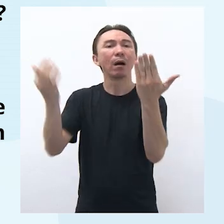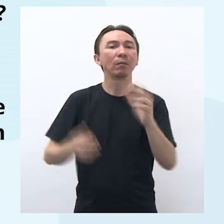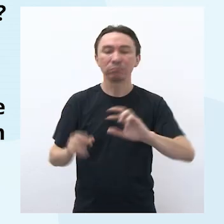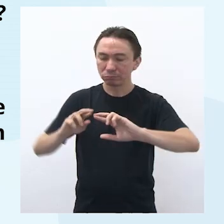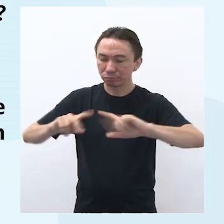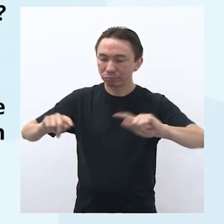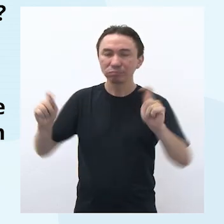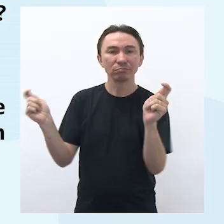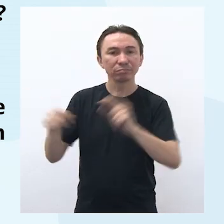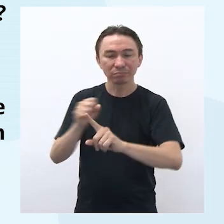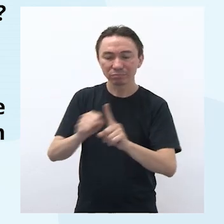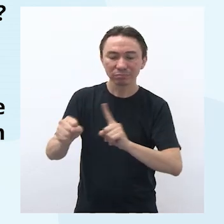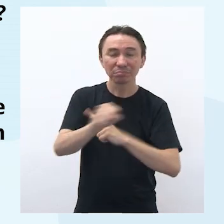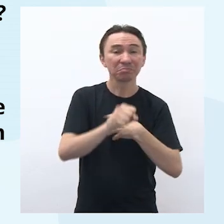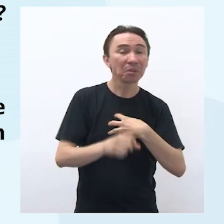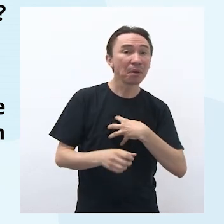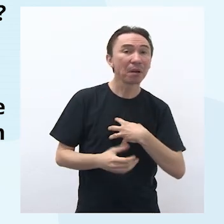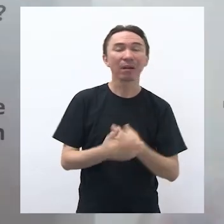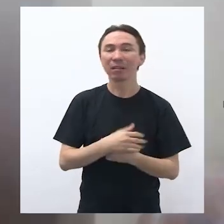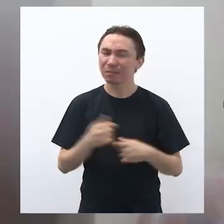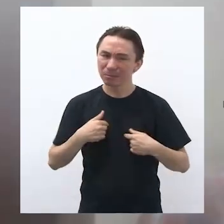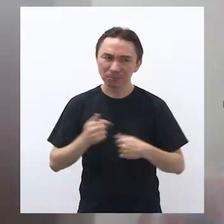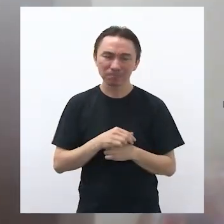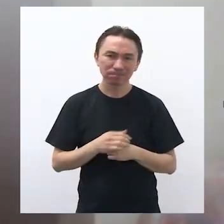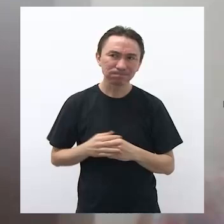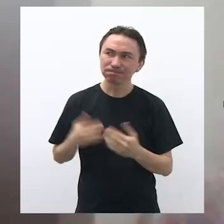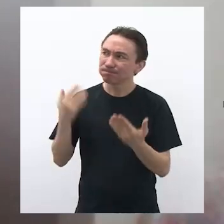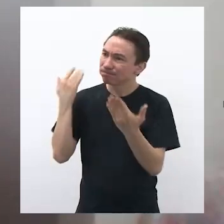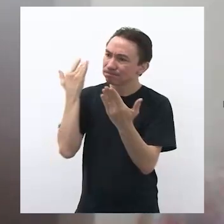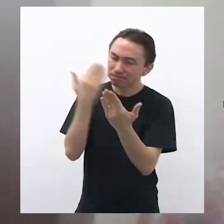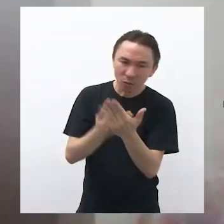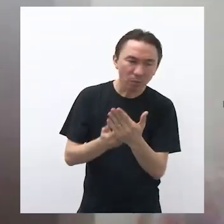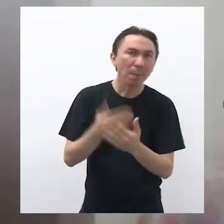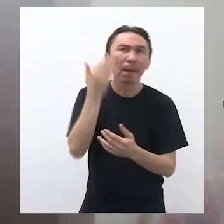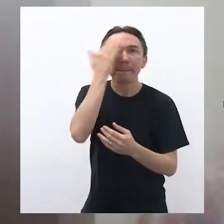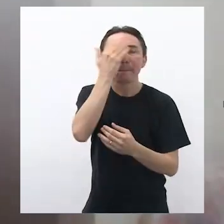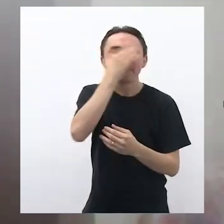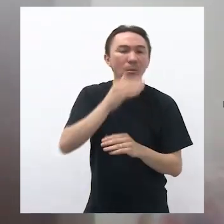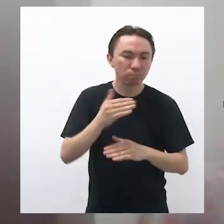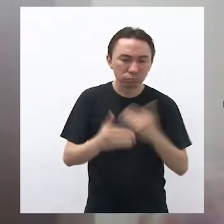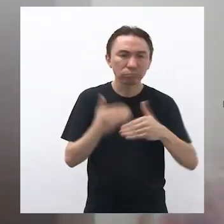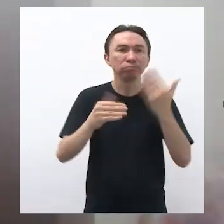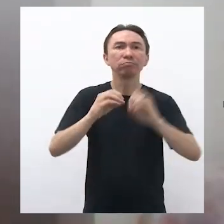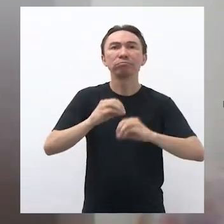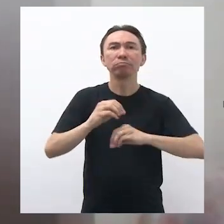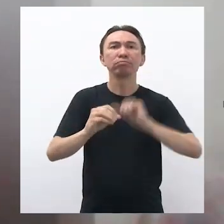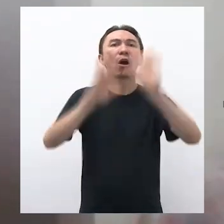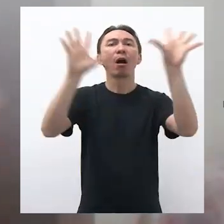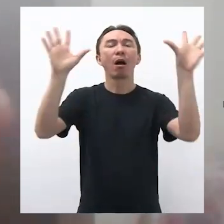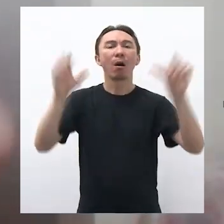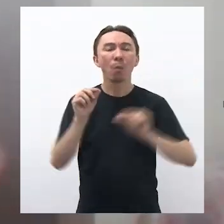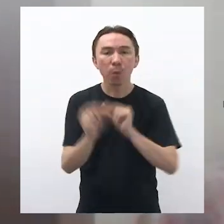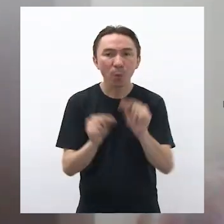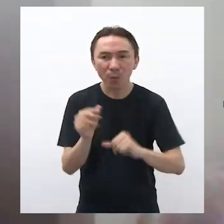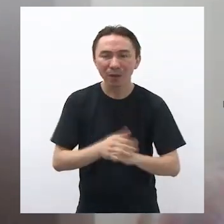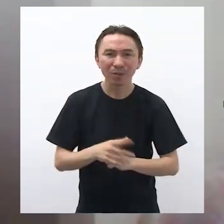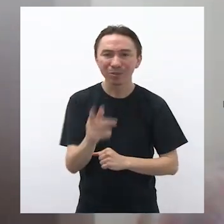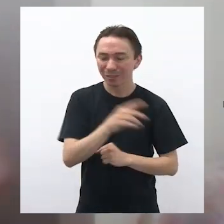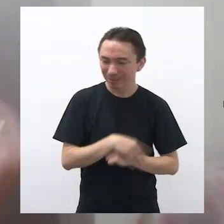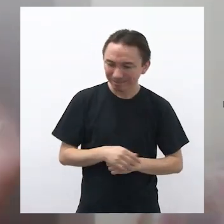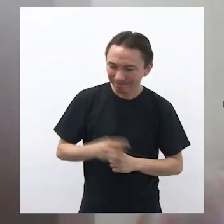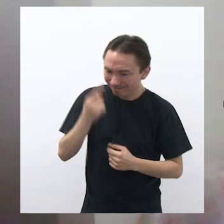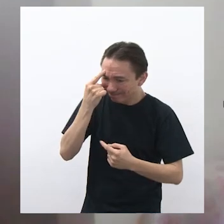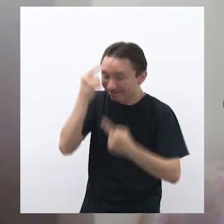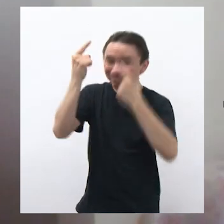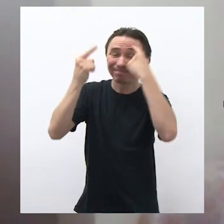foram os maiores entendimentos que eu tive? Ou quais foram as fichas que foram caindo ao longo desses 4 meses,